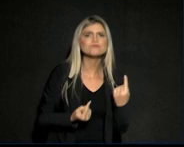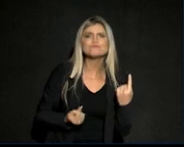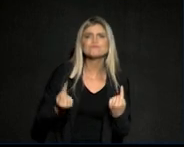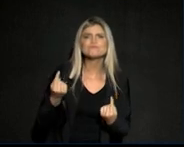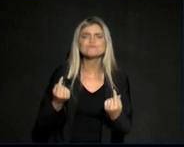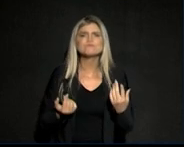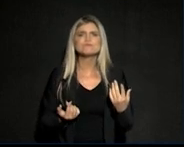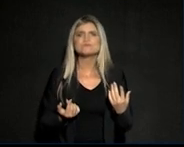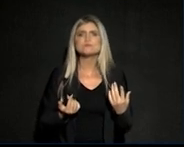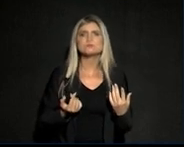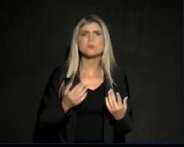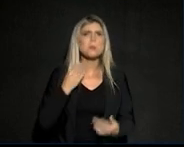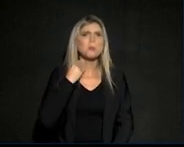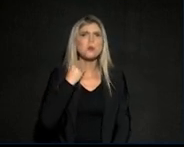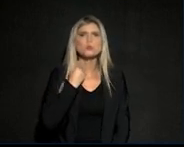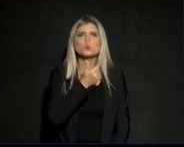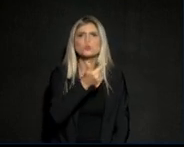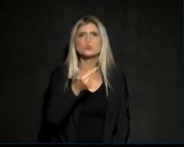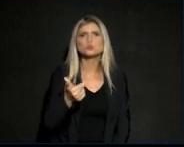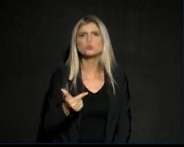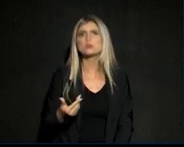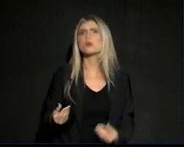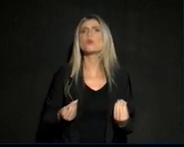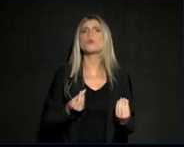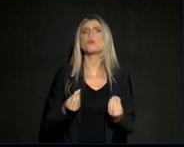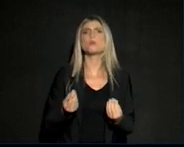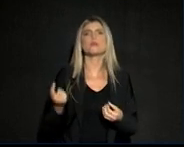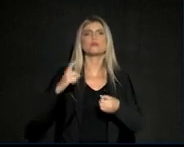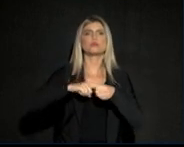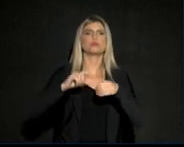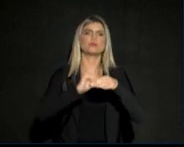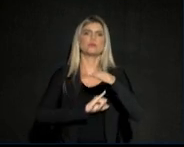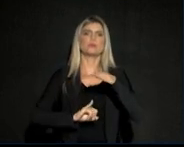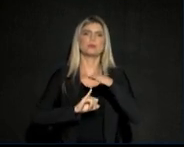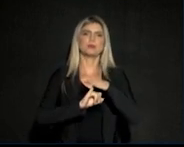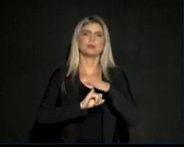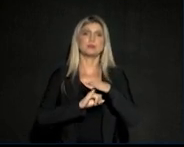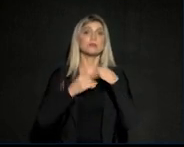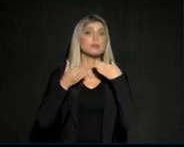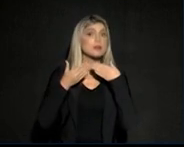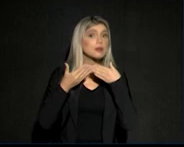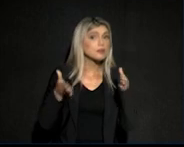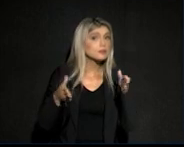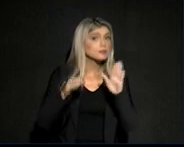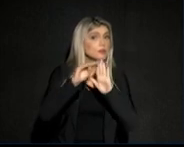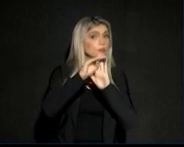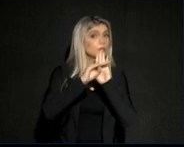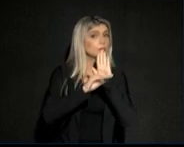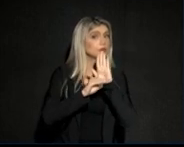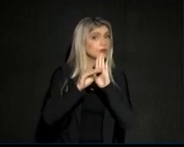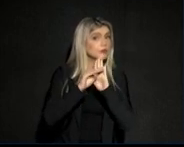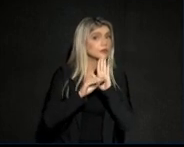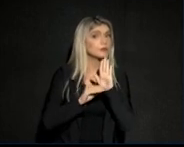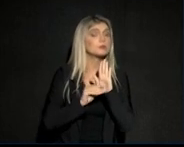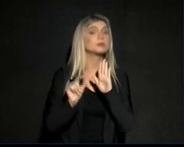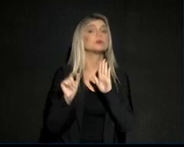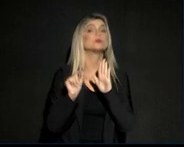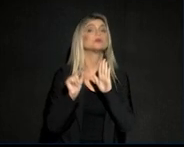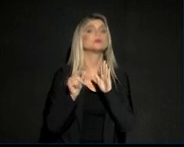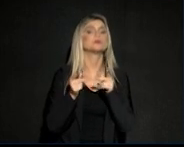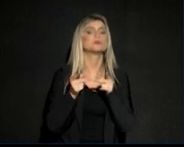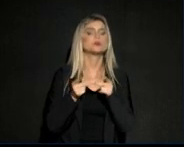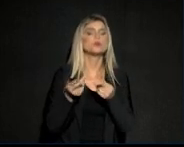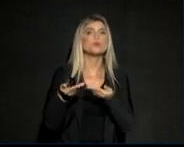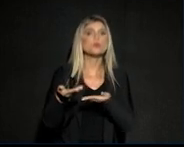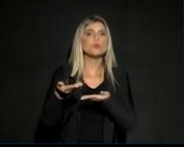que eles voltaram a ser informais e a gente vai lançar um programa em breve que vai ser é um